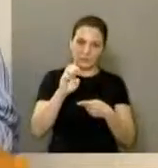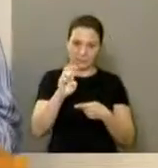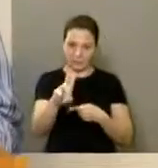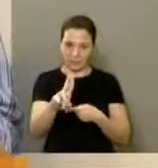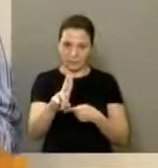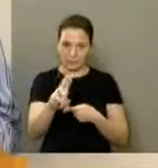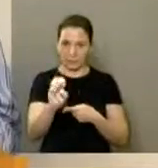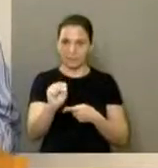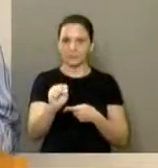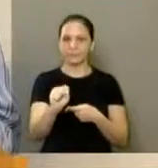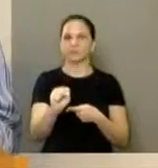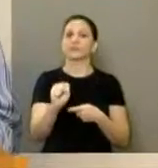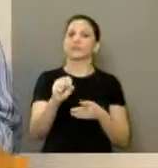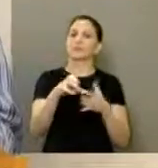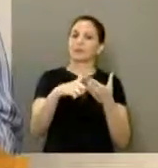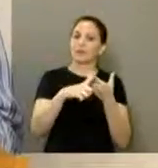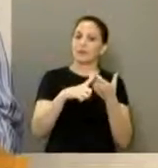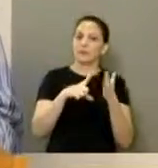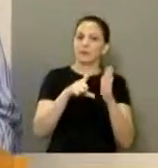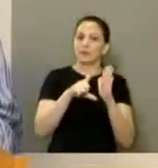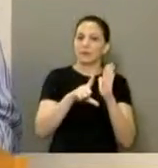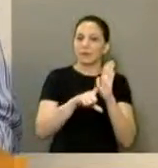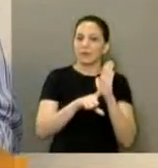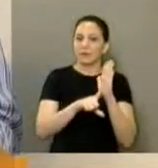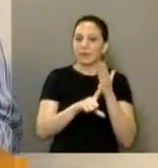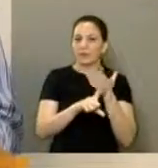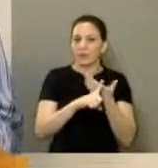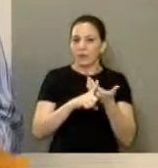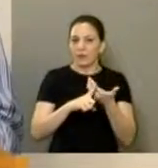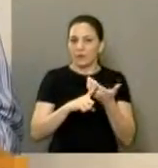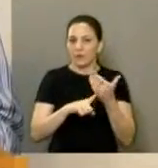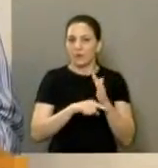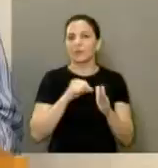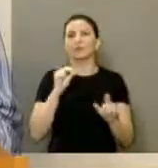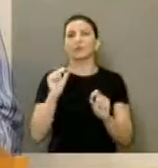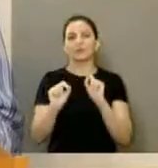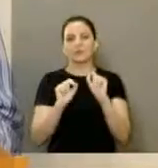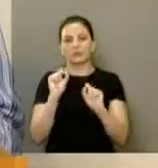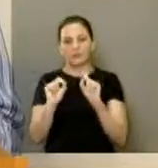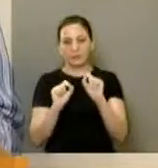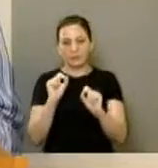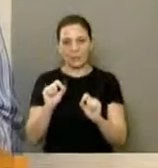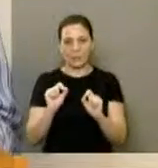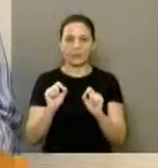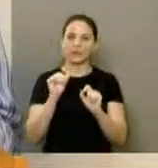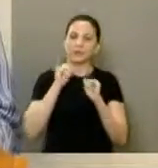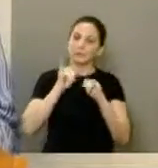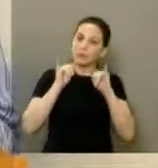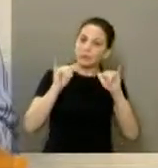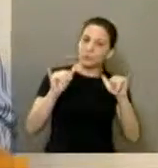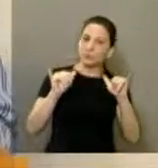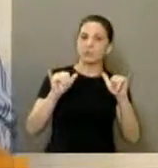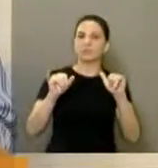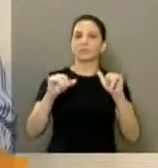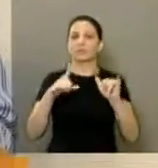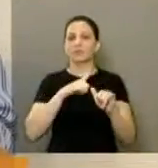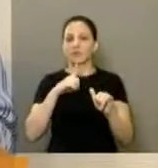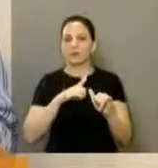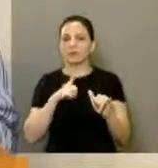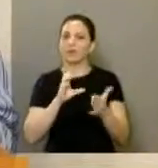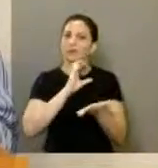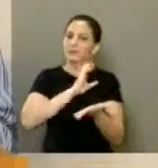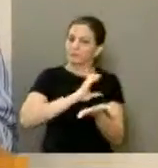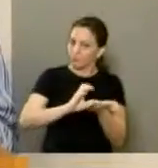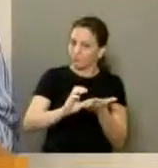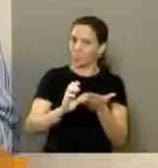artigo, no parágrafo único, o relatório de que se trata o artigo também deve ser conteve informações onde estão sendo aplicados os